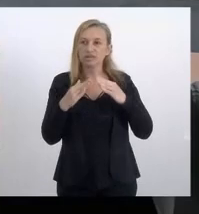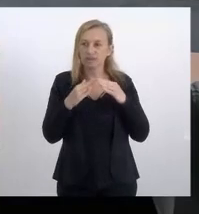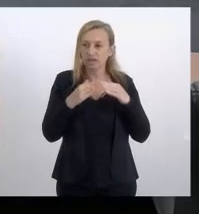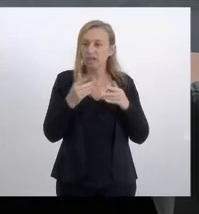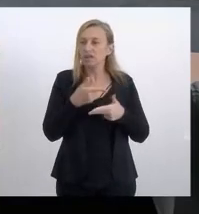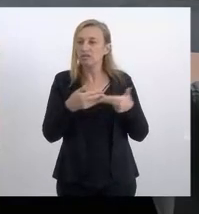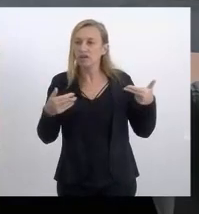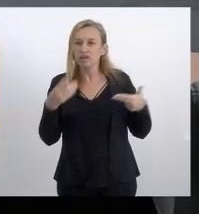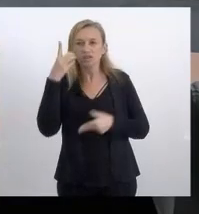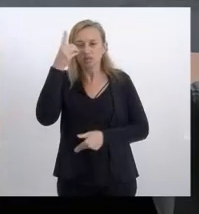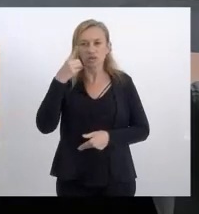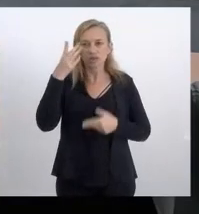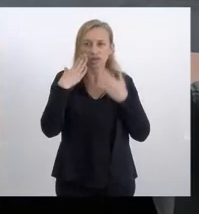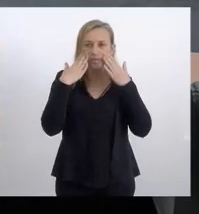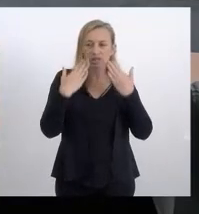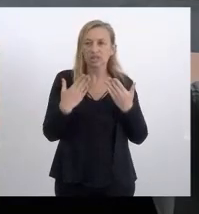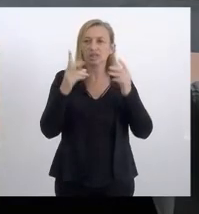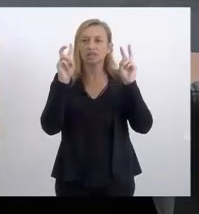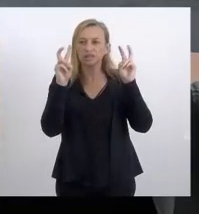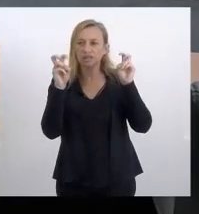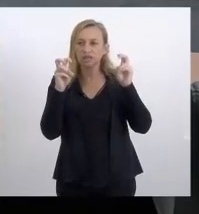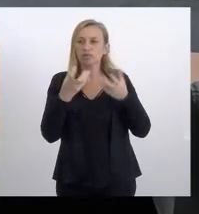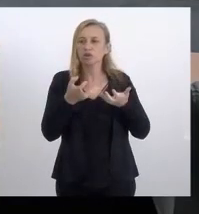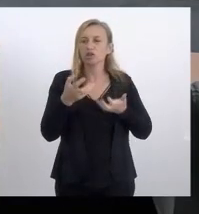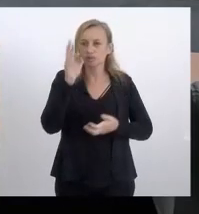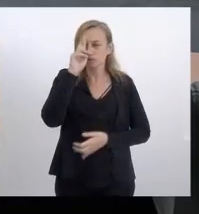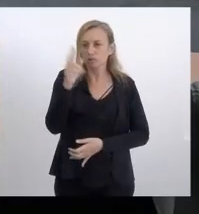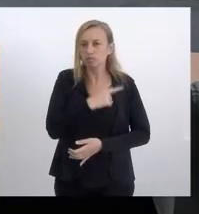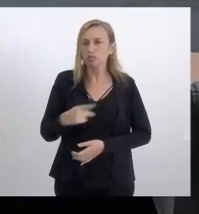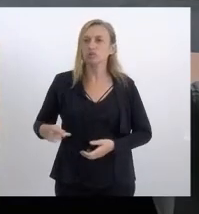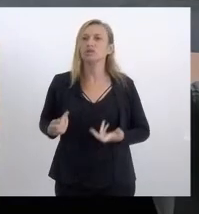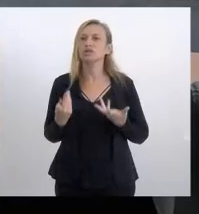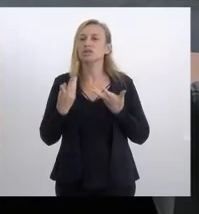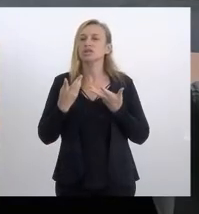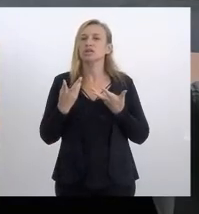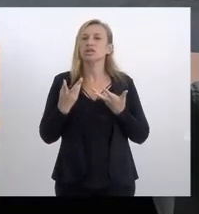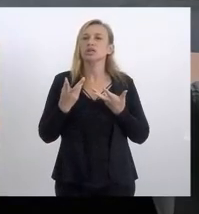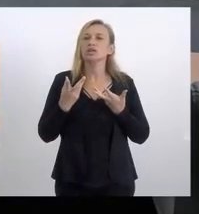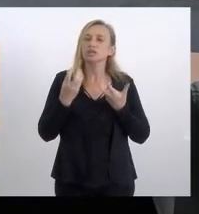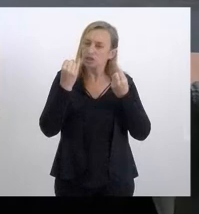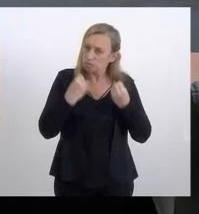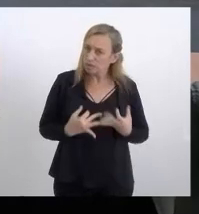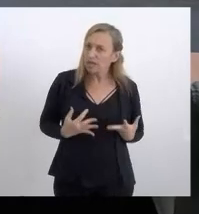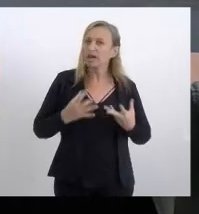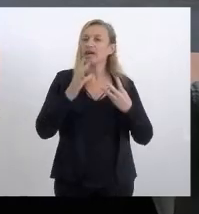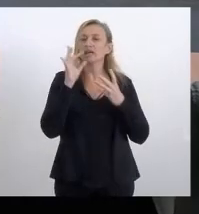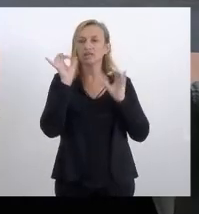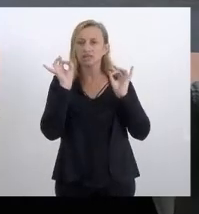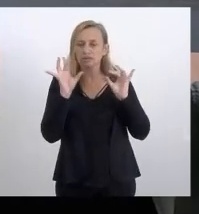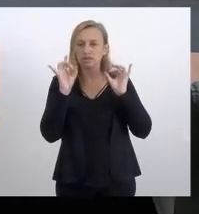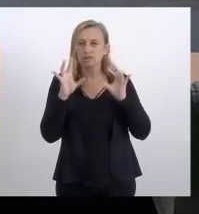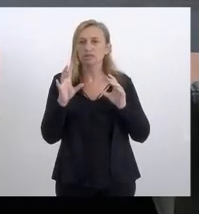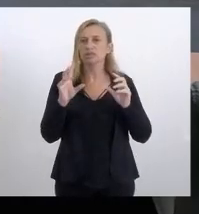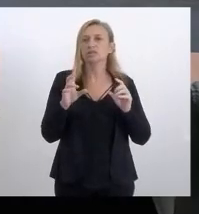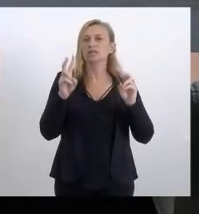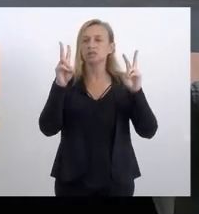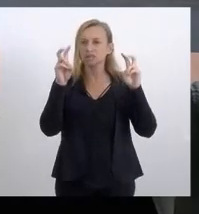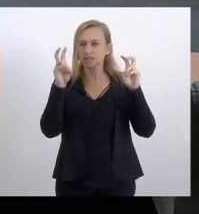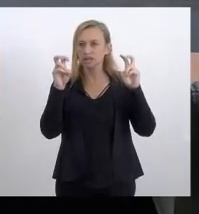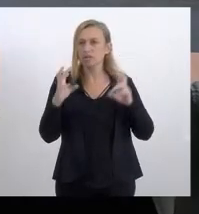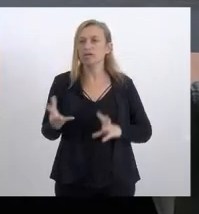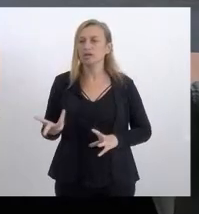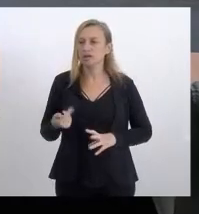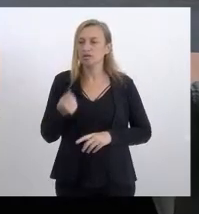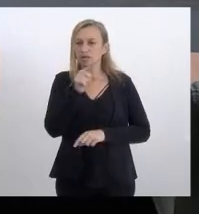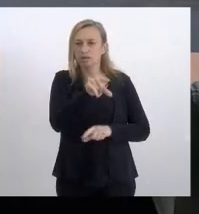casa que muitos parlamentares o tema eu queria que você pudesse ir especificamente sobre a paridade essa questão da